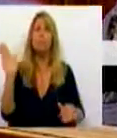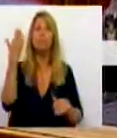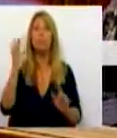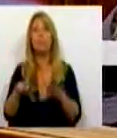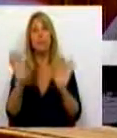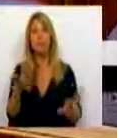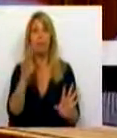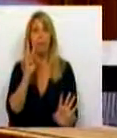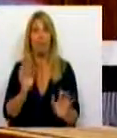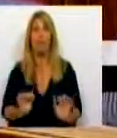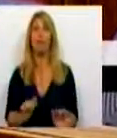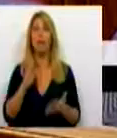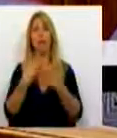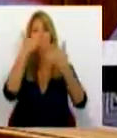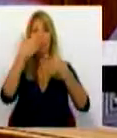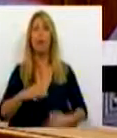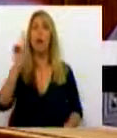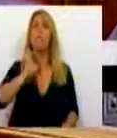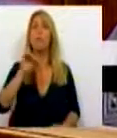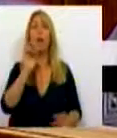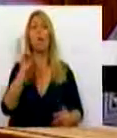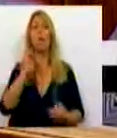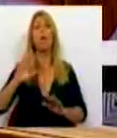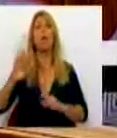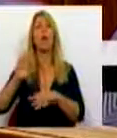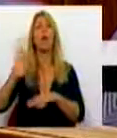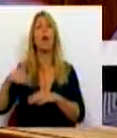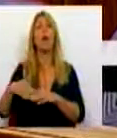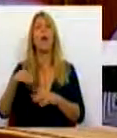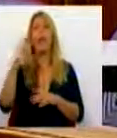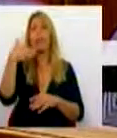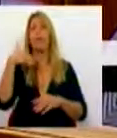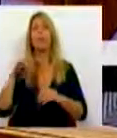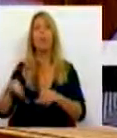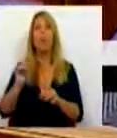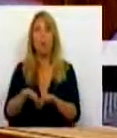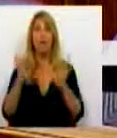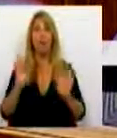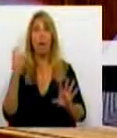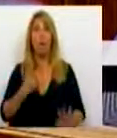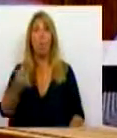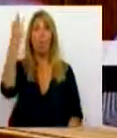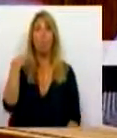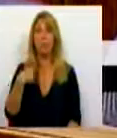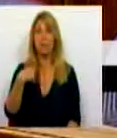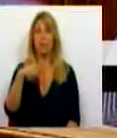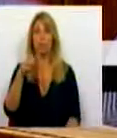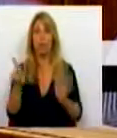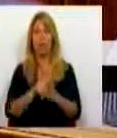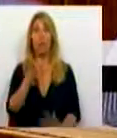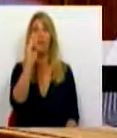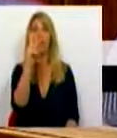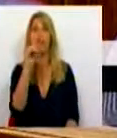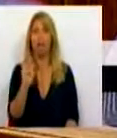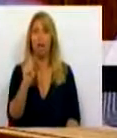visto, dignifica as mulheres, não as subalterniza, como aconteceu no passado com a lei da IVG, e que combate todas as discriminações. Fizemos aqui